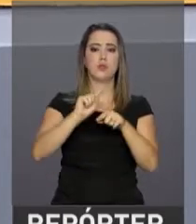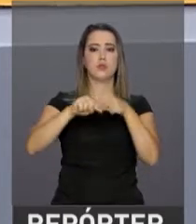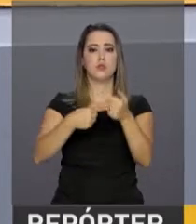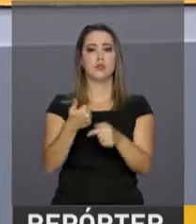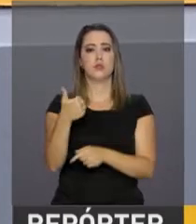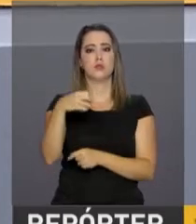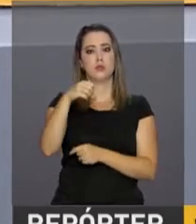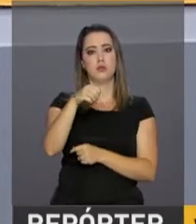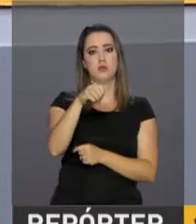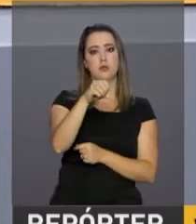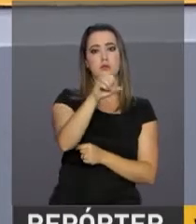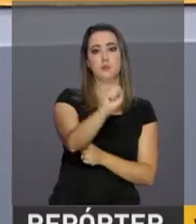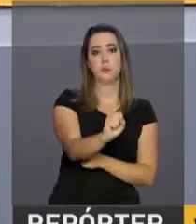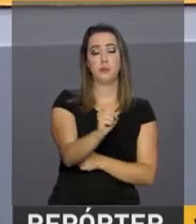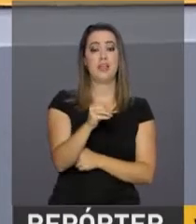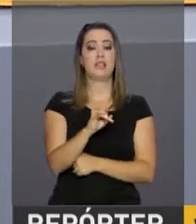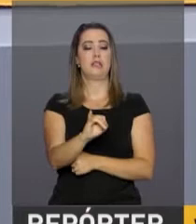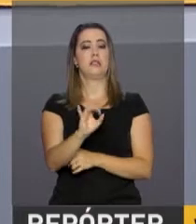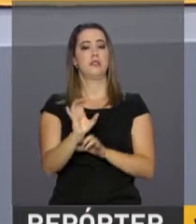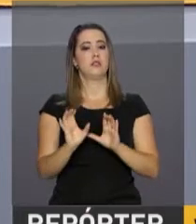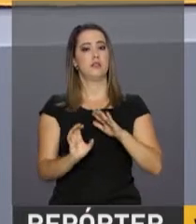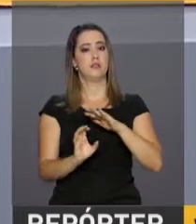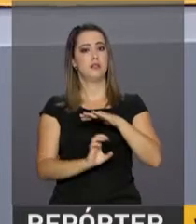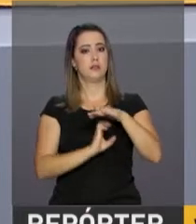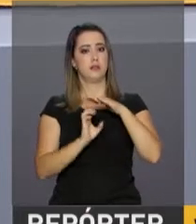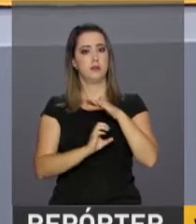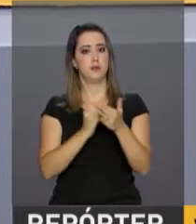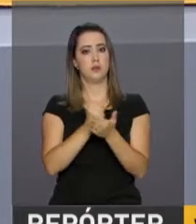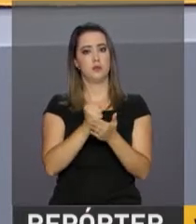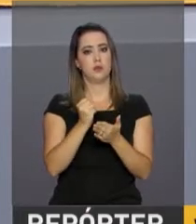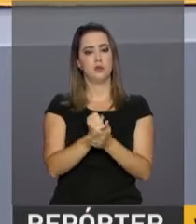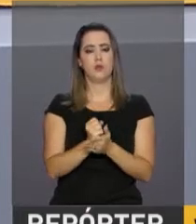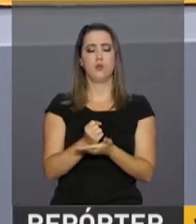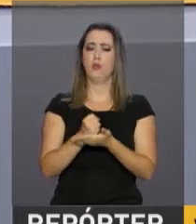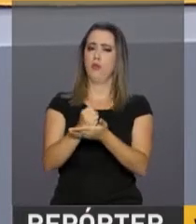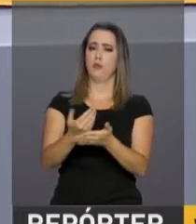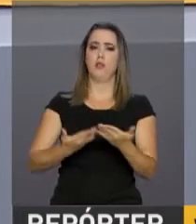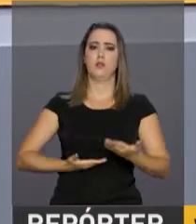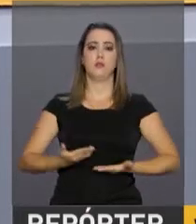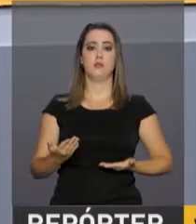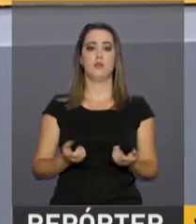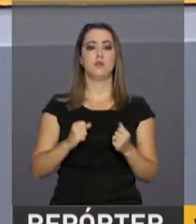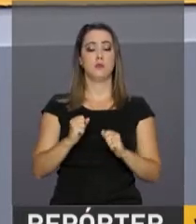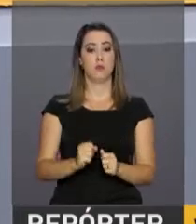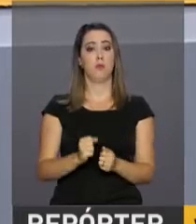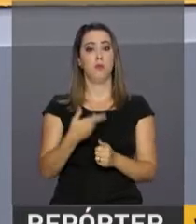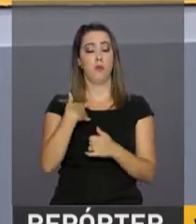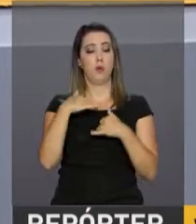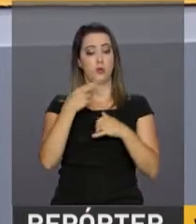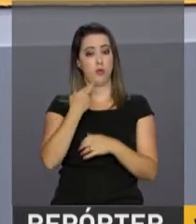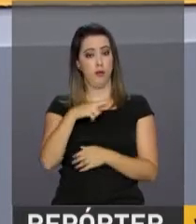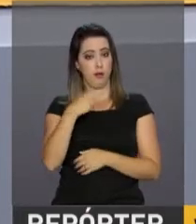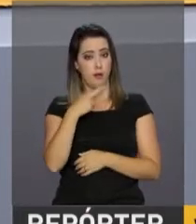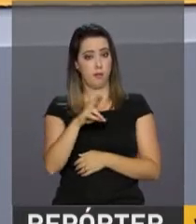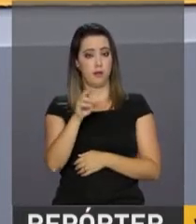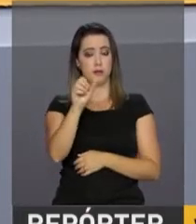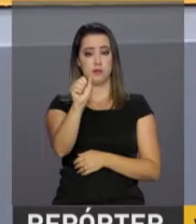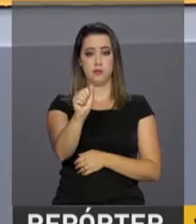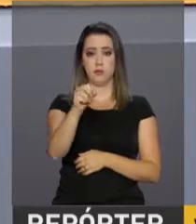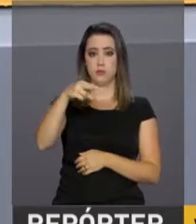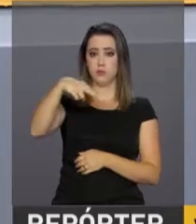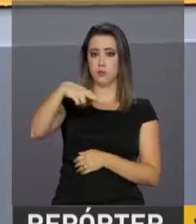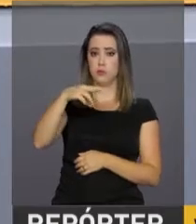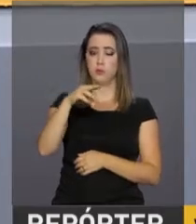1998 se as operadoras não prestarem o serviço os pacientes devem registrar a reclamação na agência nacional